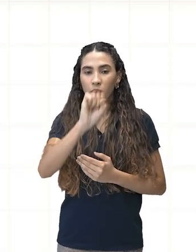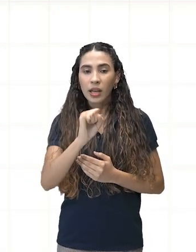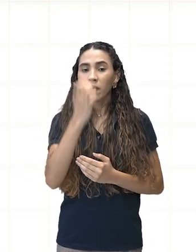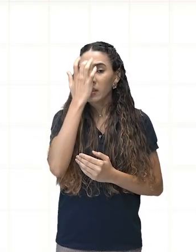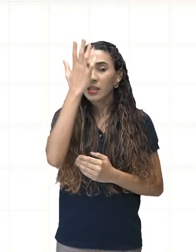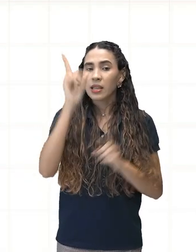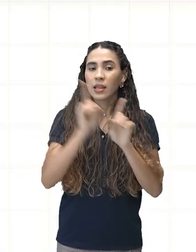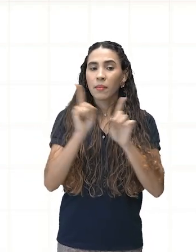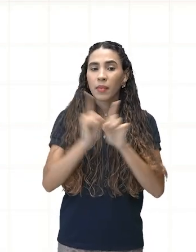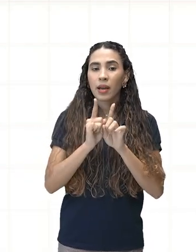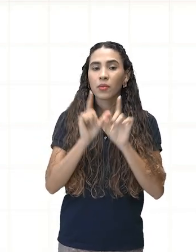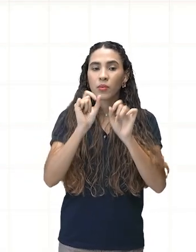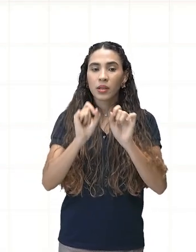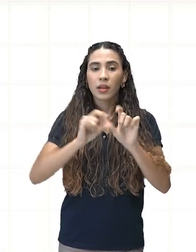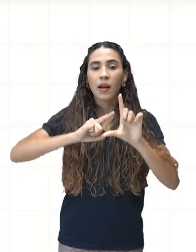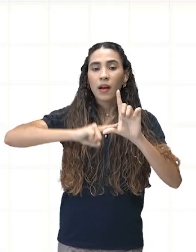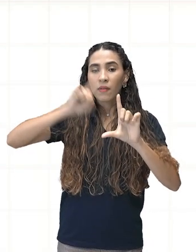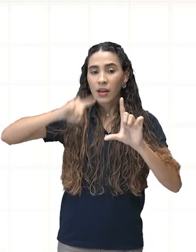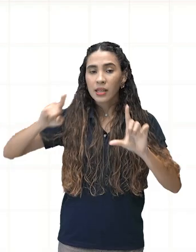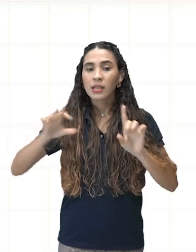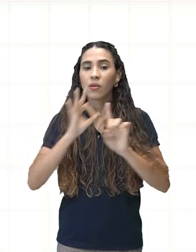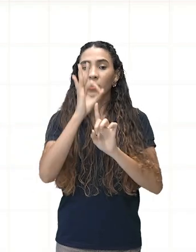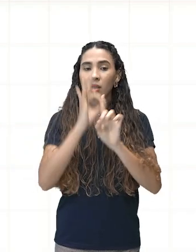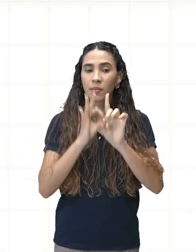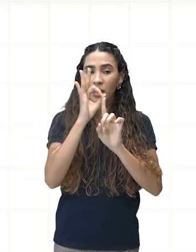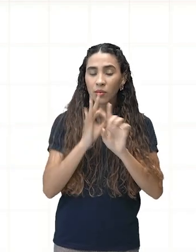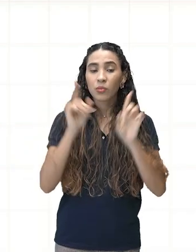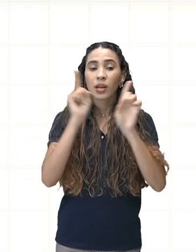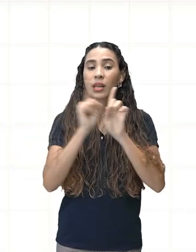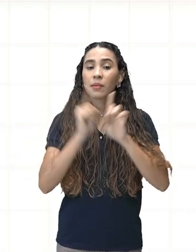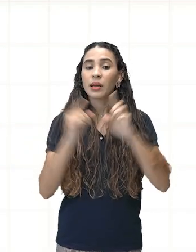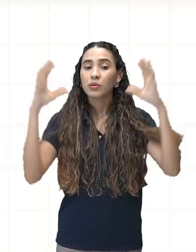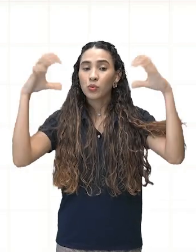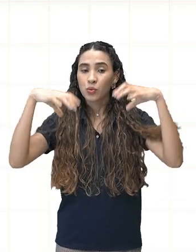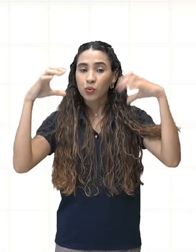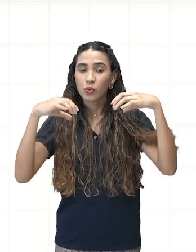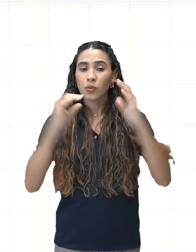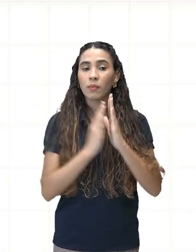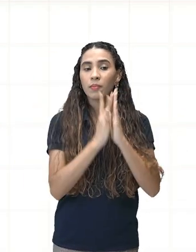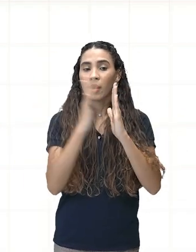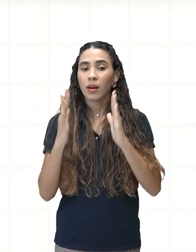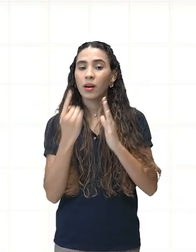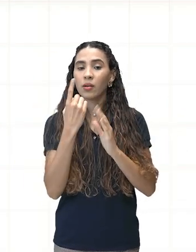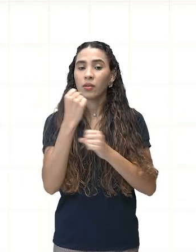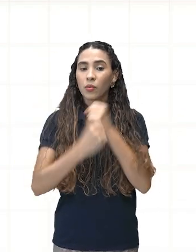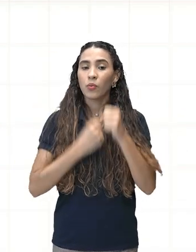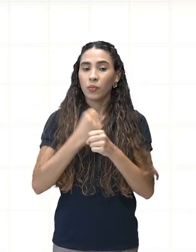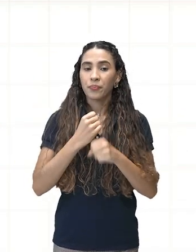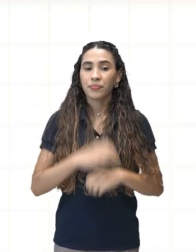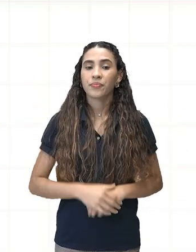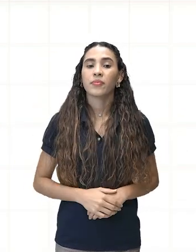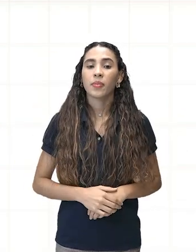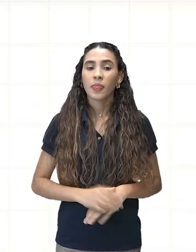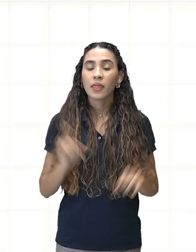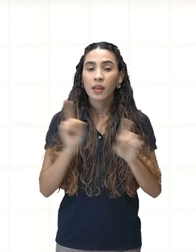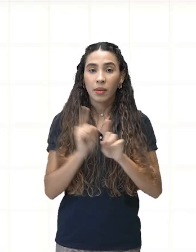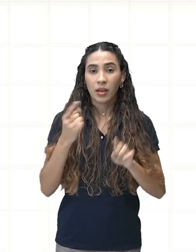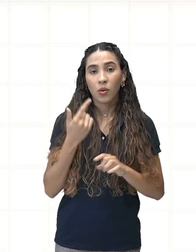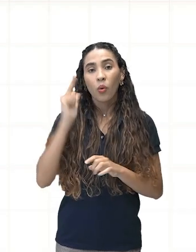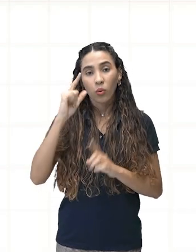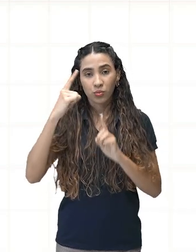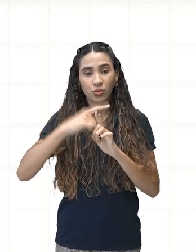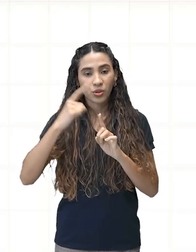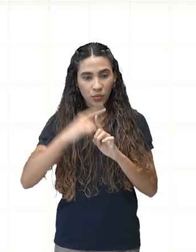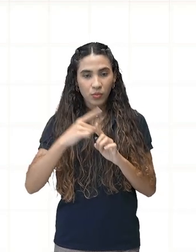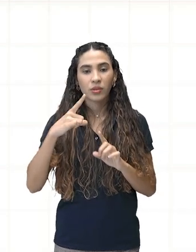a compreensão das variações de temperatura e também de precipitação ao longo do tempo. Temos outros tipos de